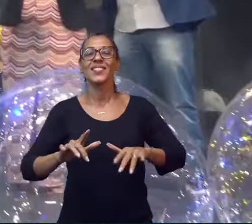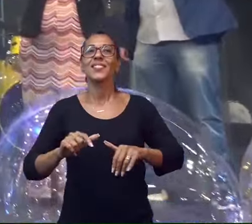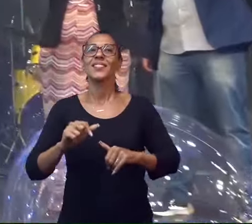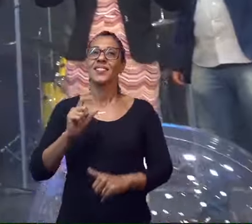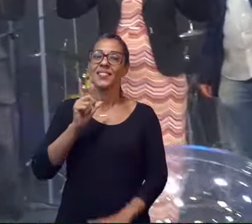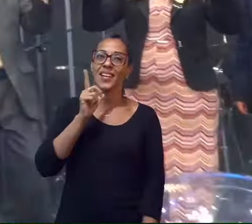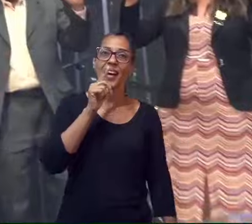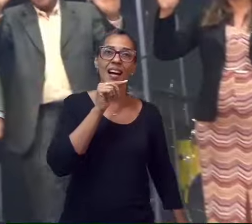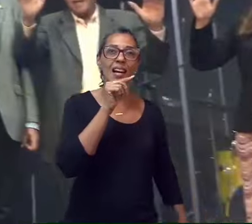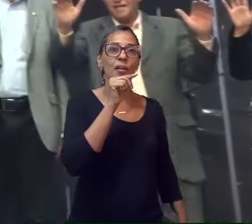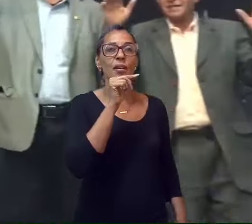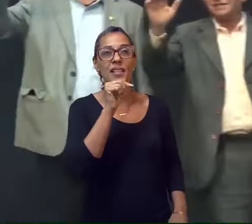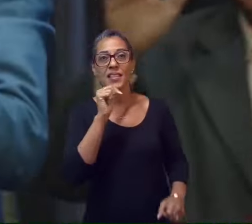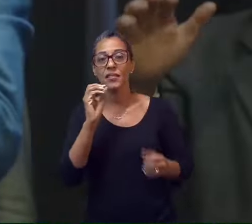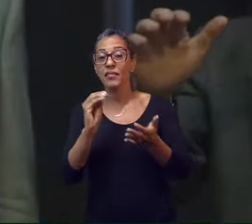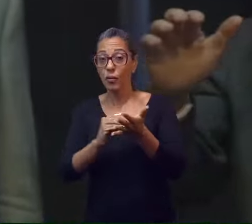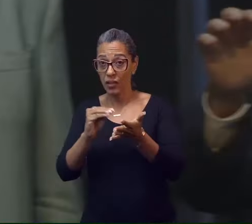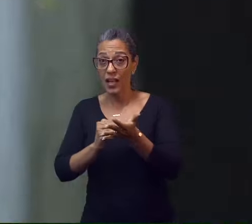cujas